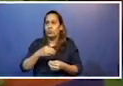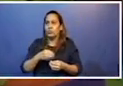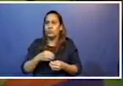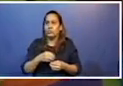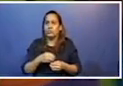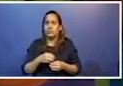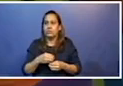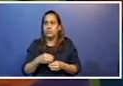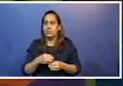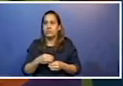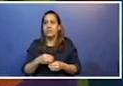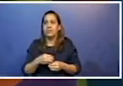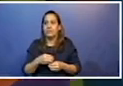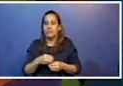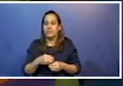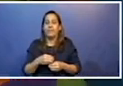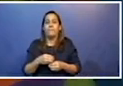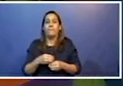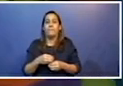castanha.